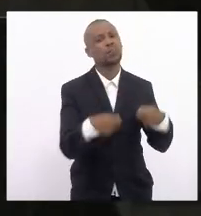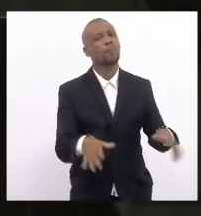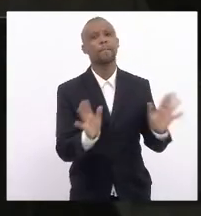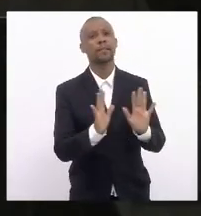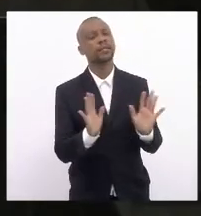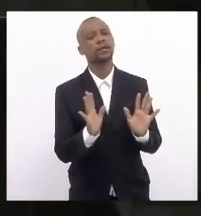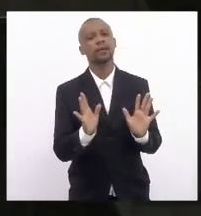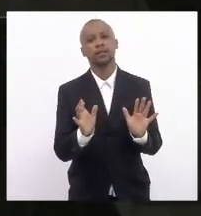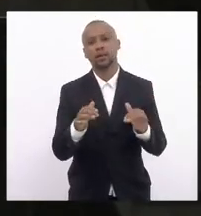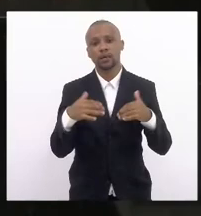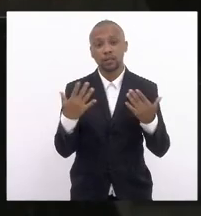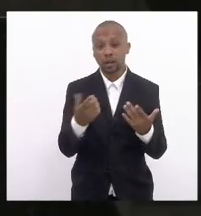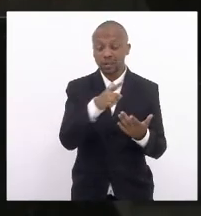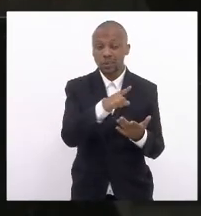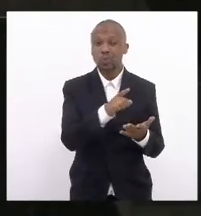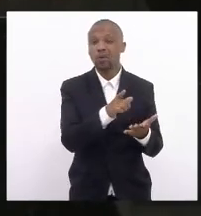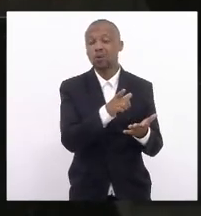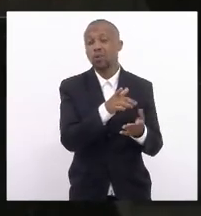isso custava